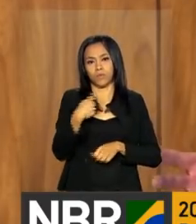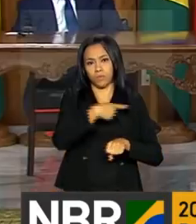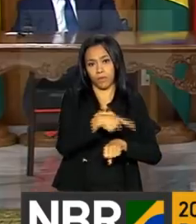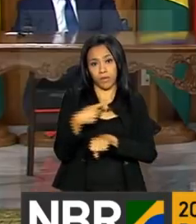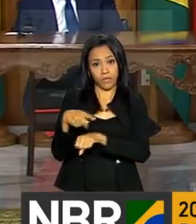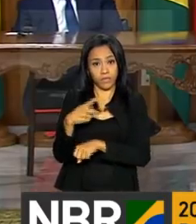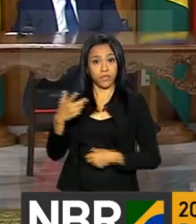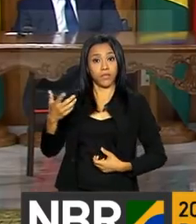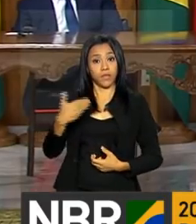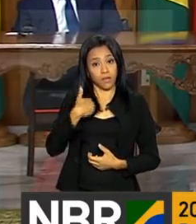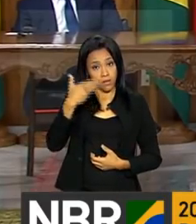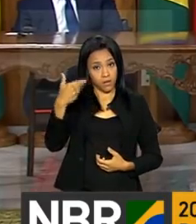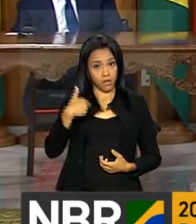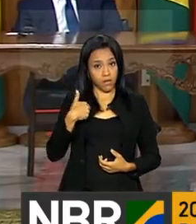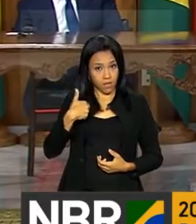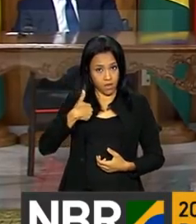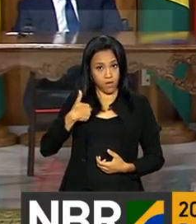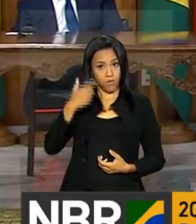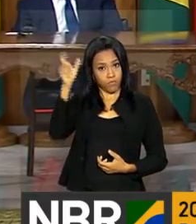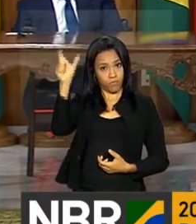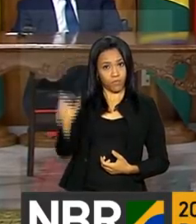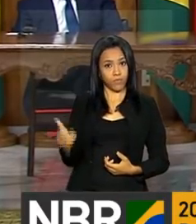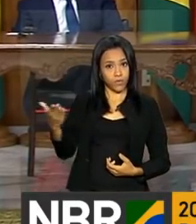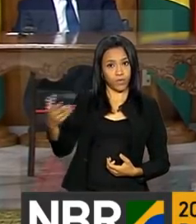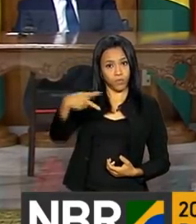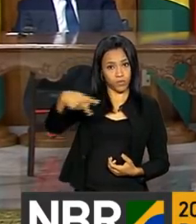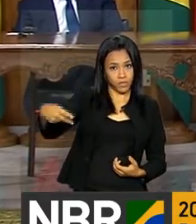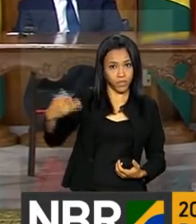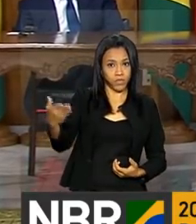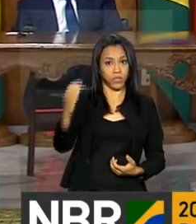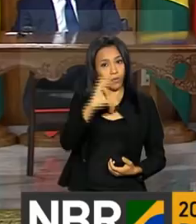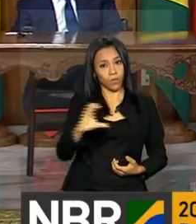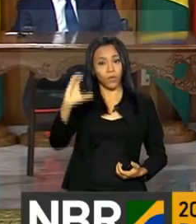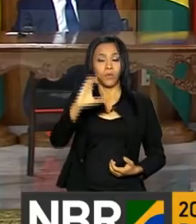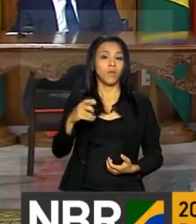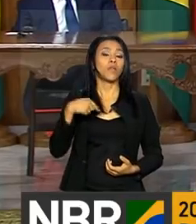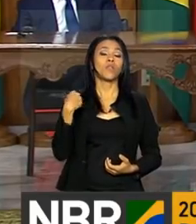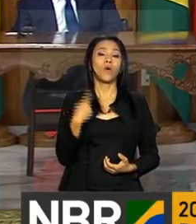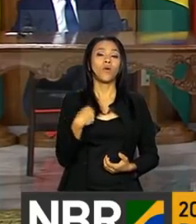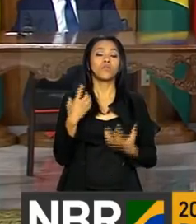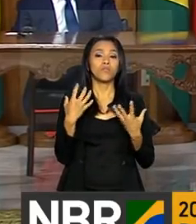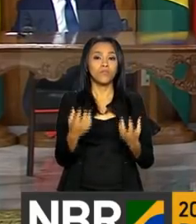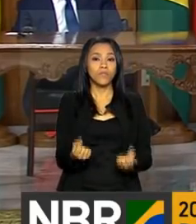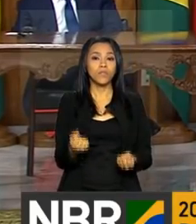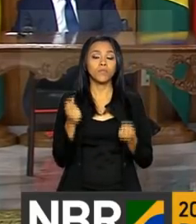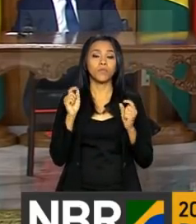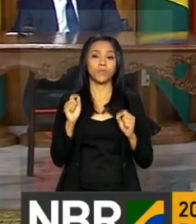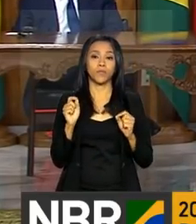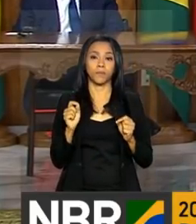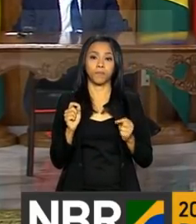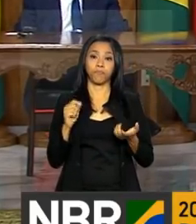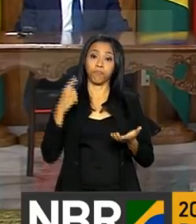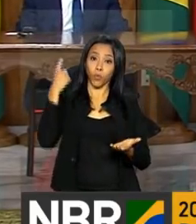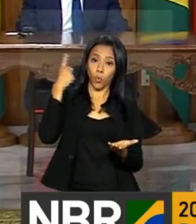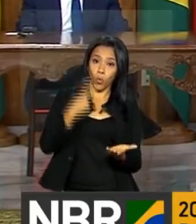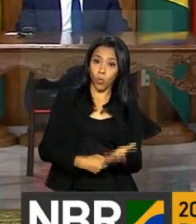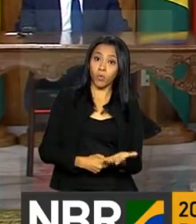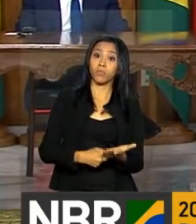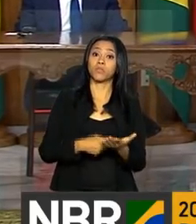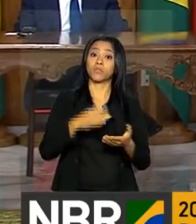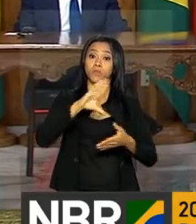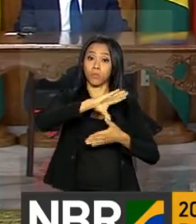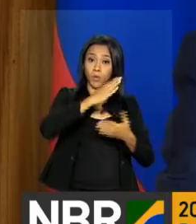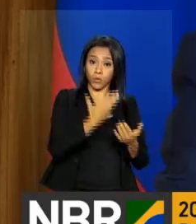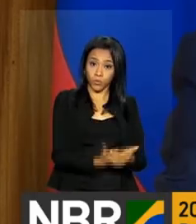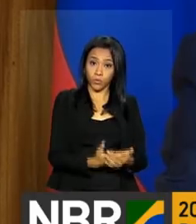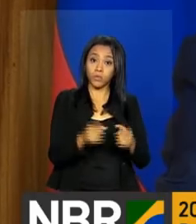Santos e eu, naturalmente, patrocinaremos com muito entusiasmo um acordo do Mercosul com a Aliança para o